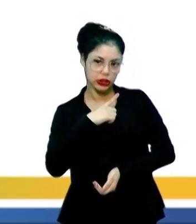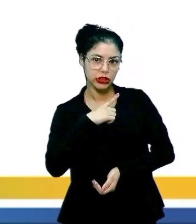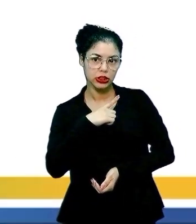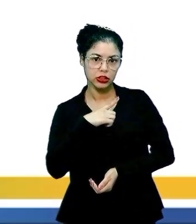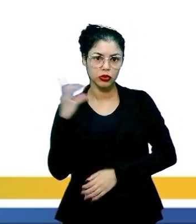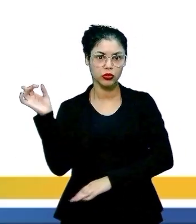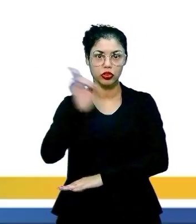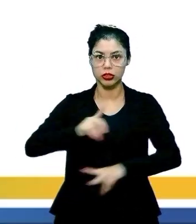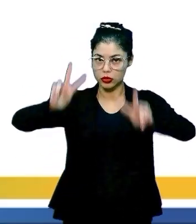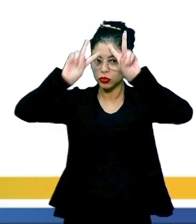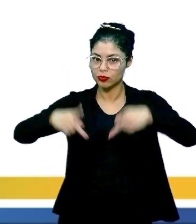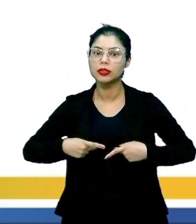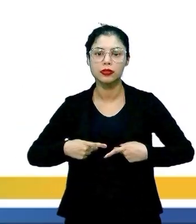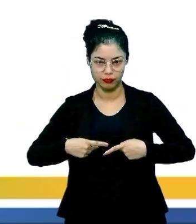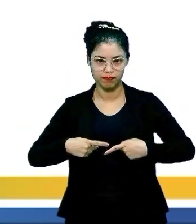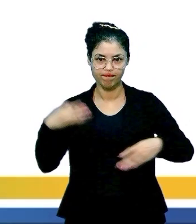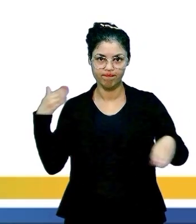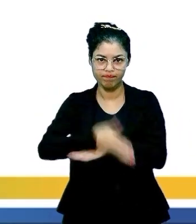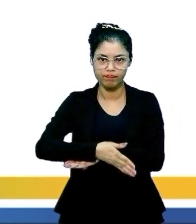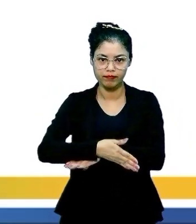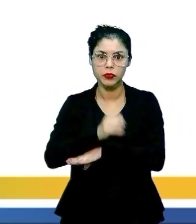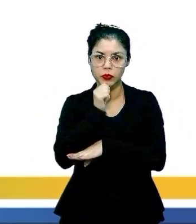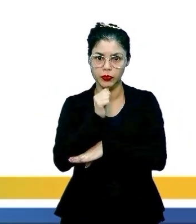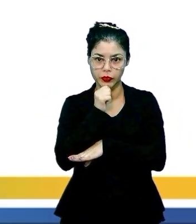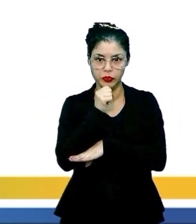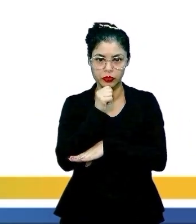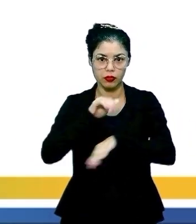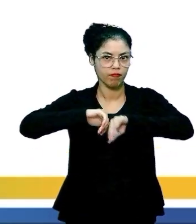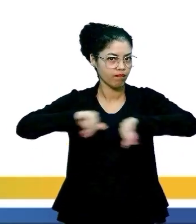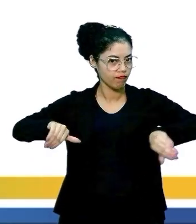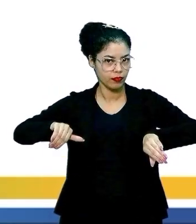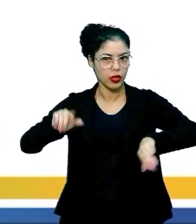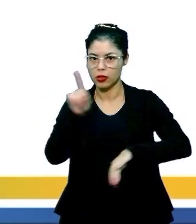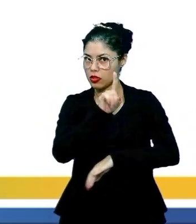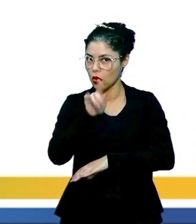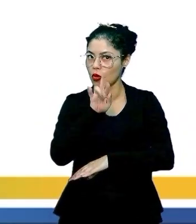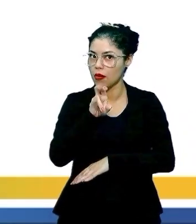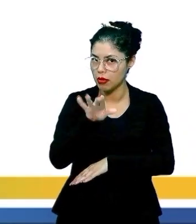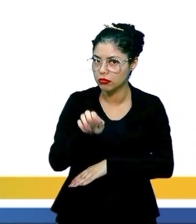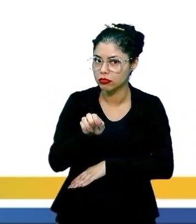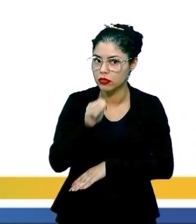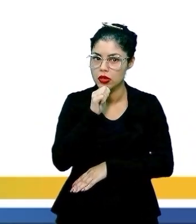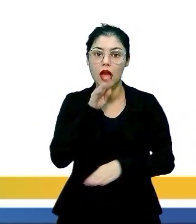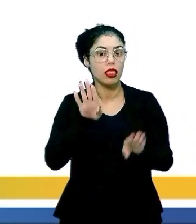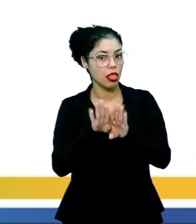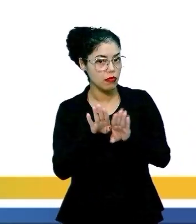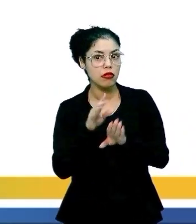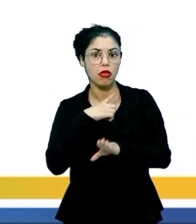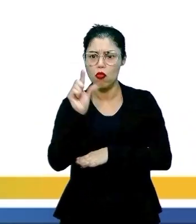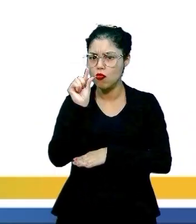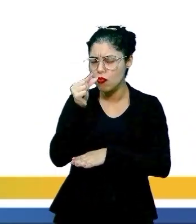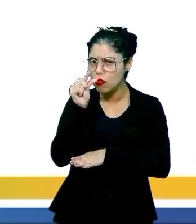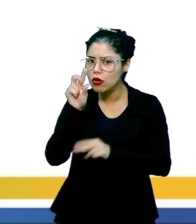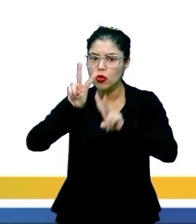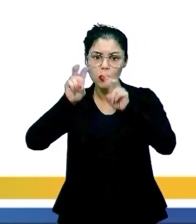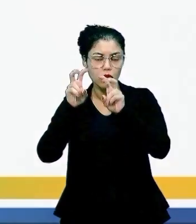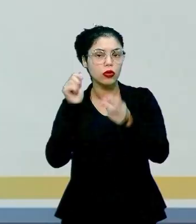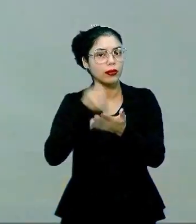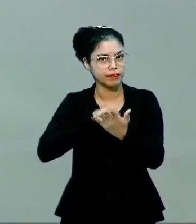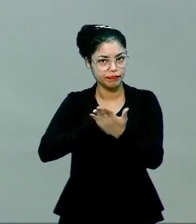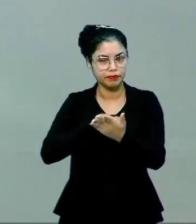que ferem os direitos humanos. Elas são distratores e não o gabarito. E tenha um conhecimento mínimo do assunto a